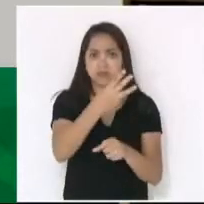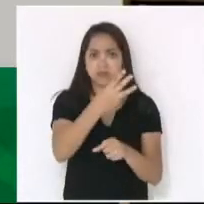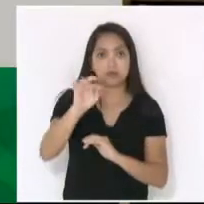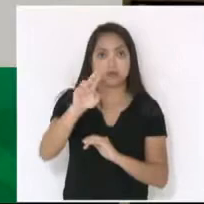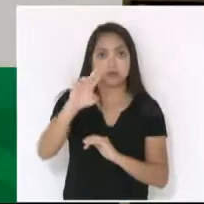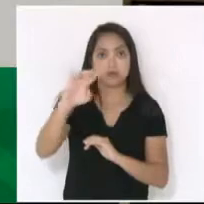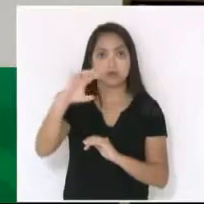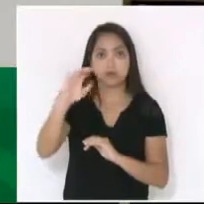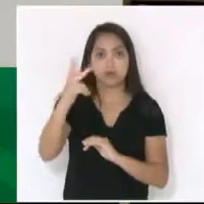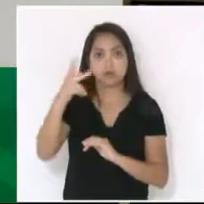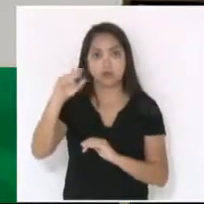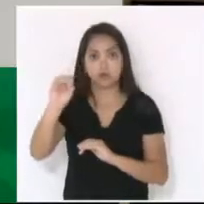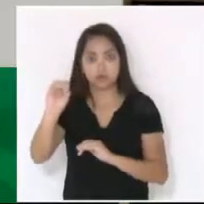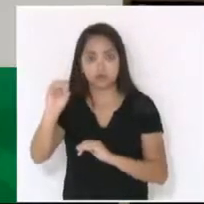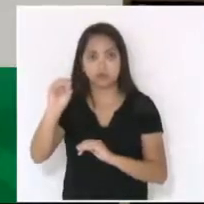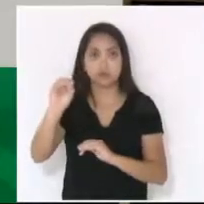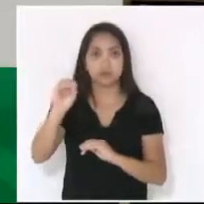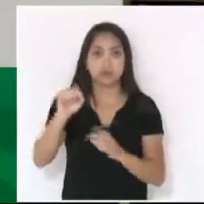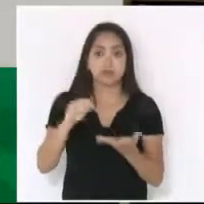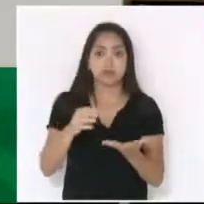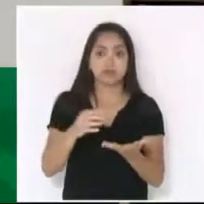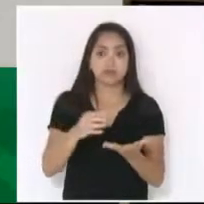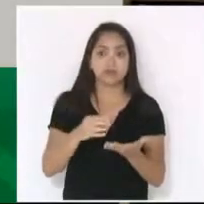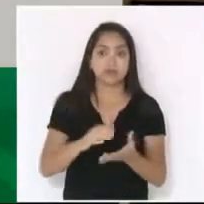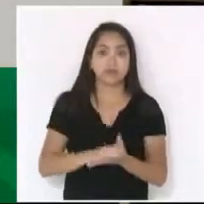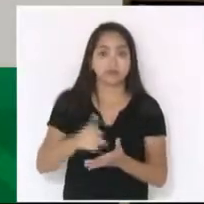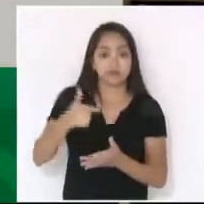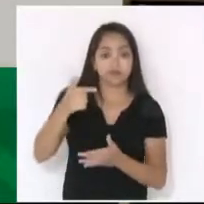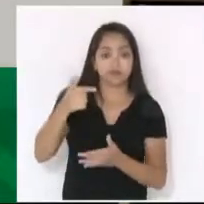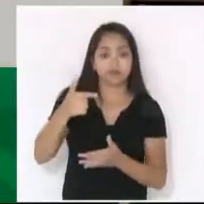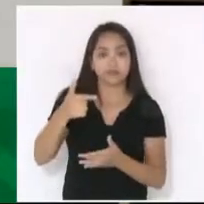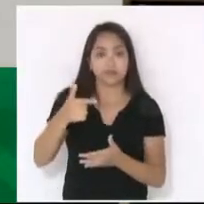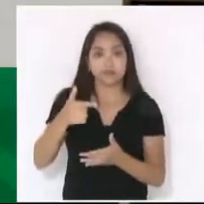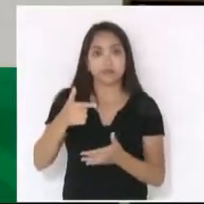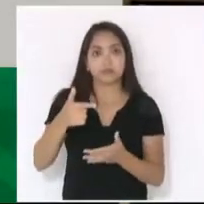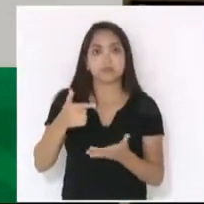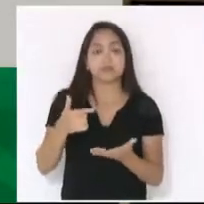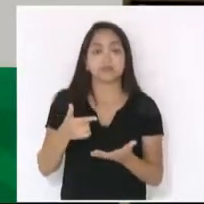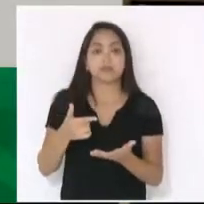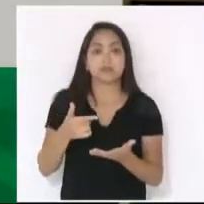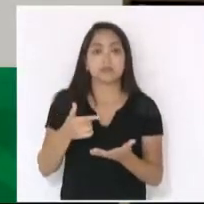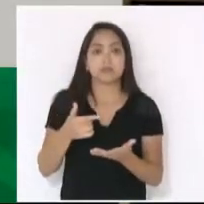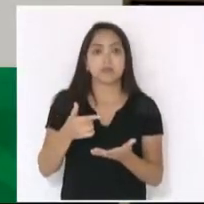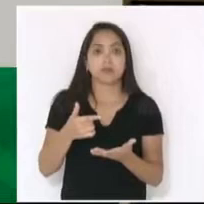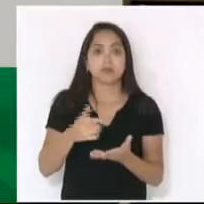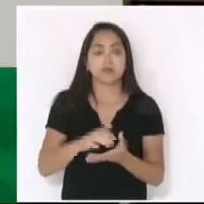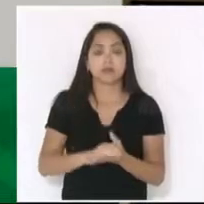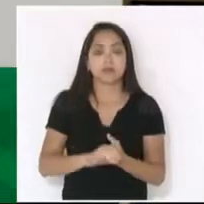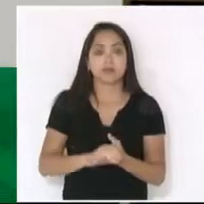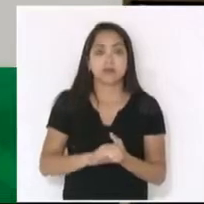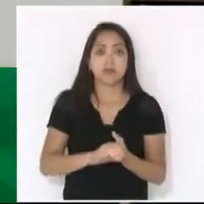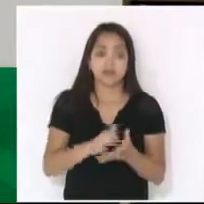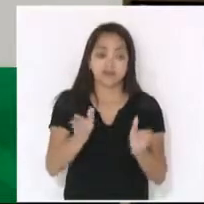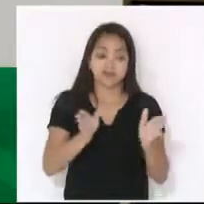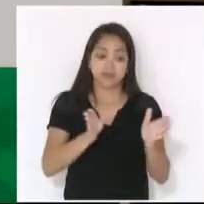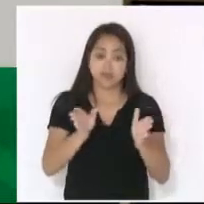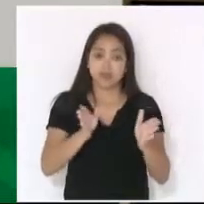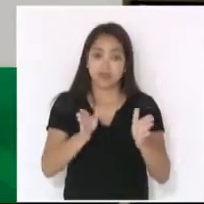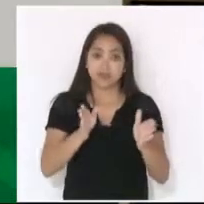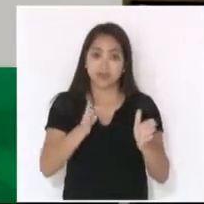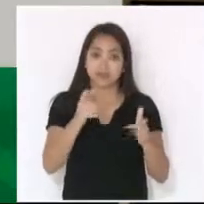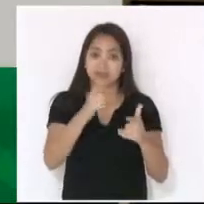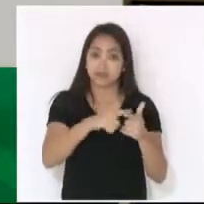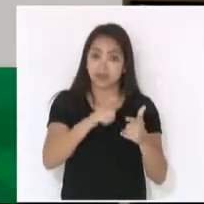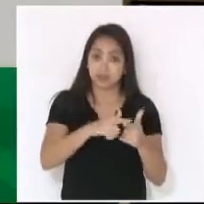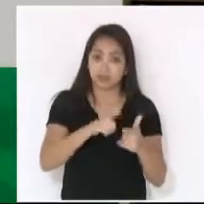é óbvio que o pe Moreira agora a injeção tá dando financeira na polícia só agora nessa operação